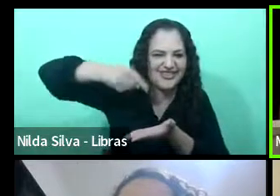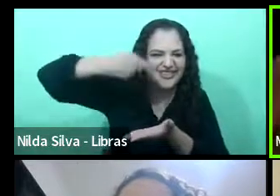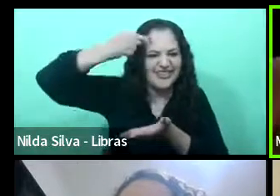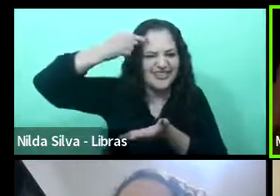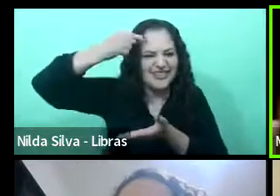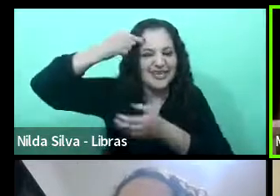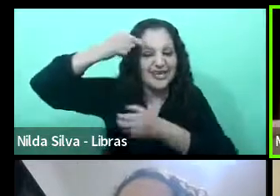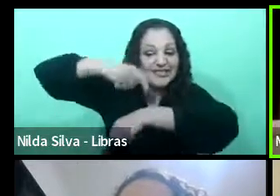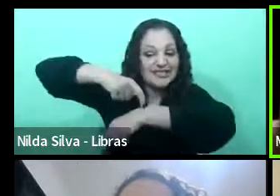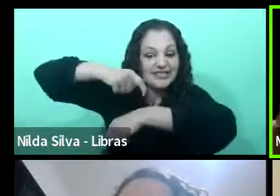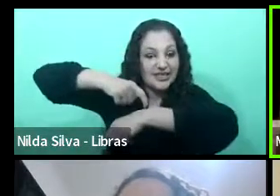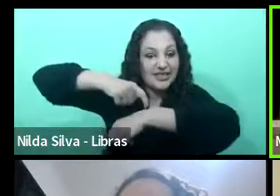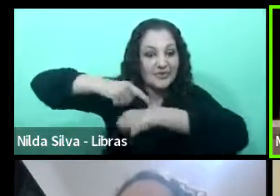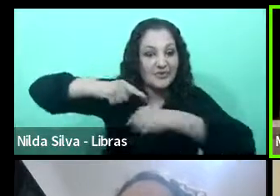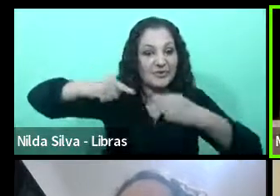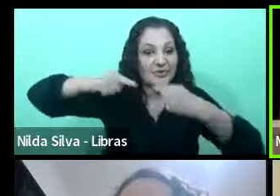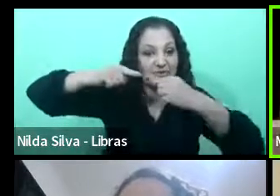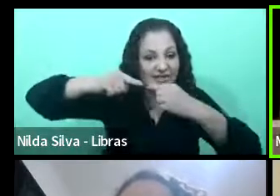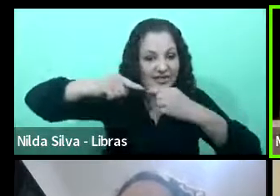pode ouvir